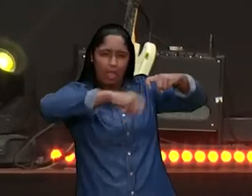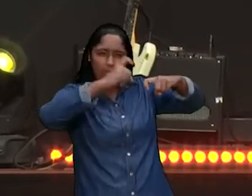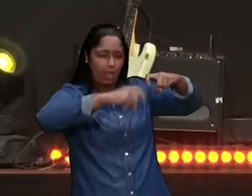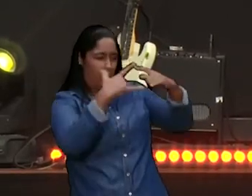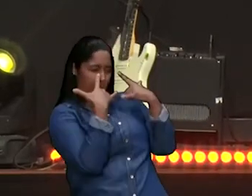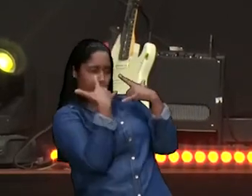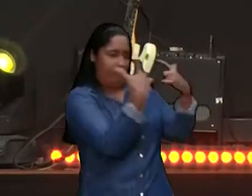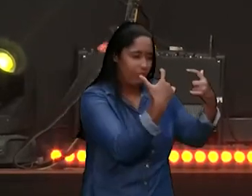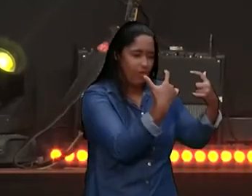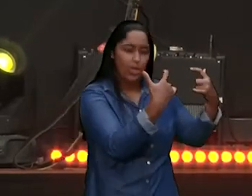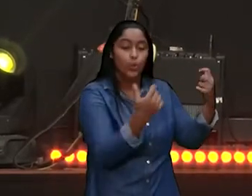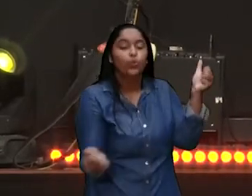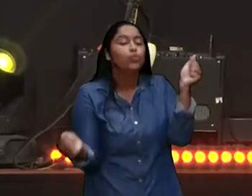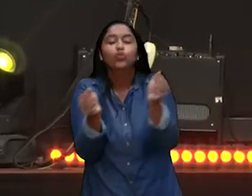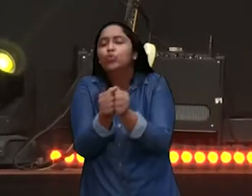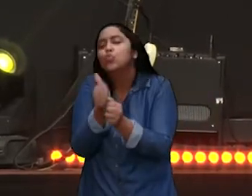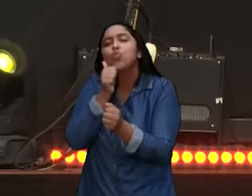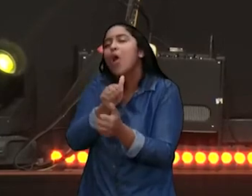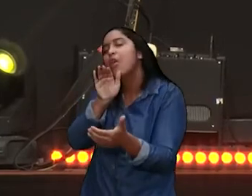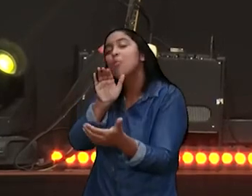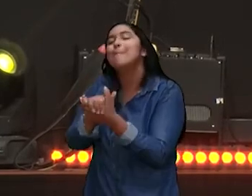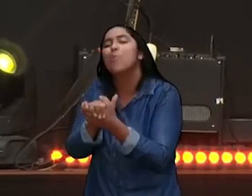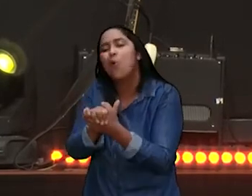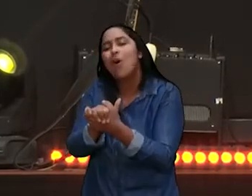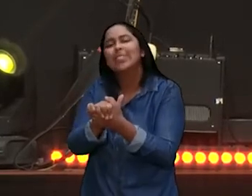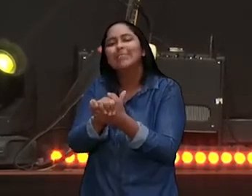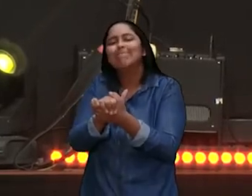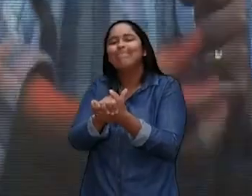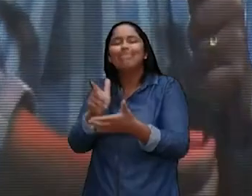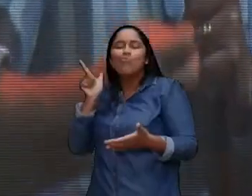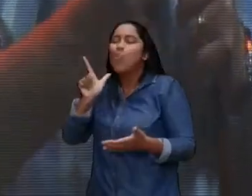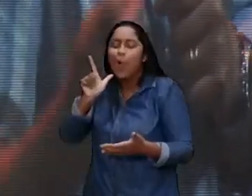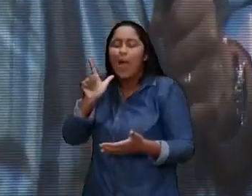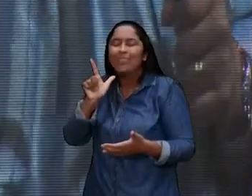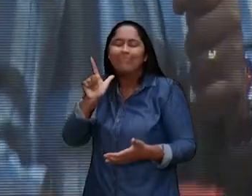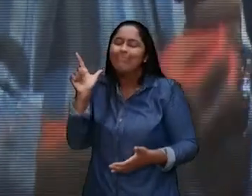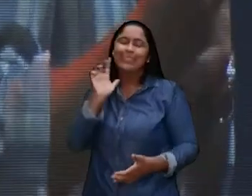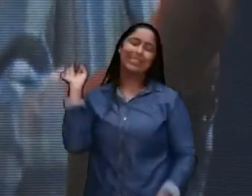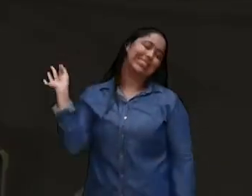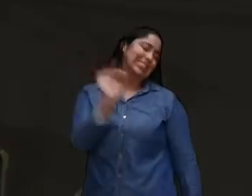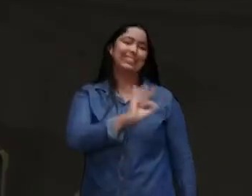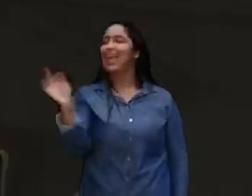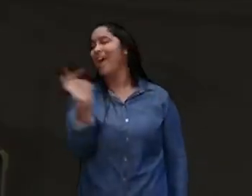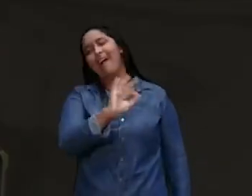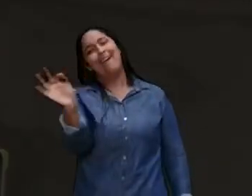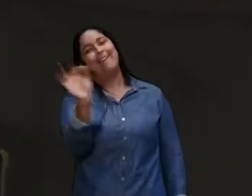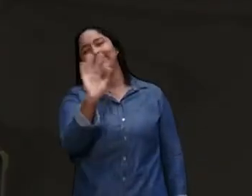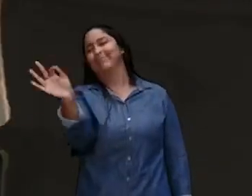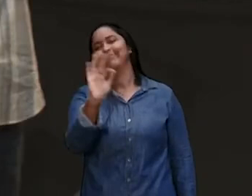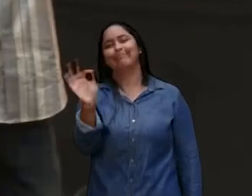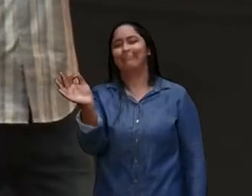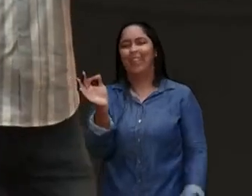do Norte a mulher dele está tão viciado daquela coisa aquela coisa secreta aquela coisa